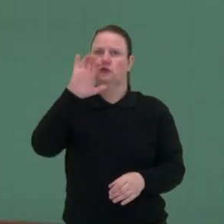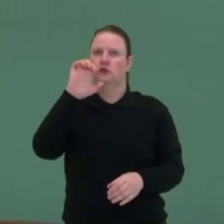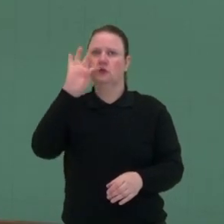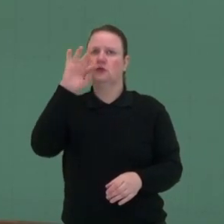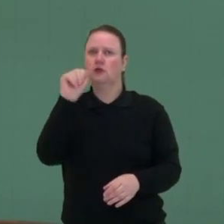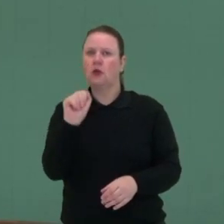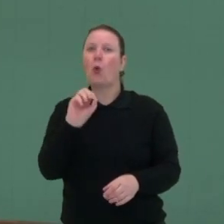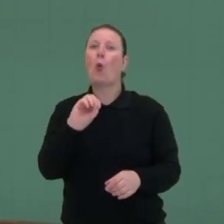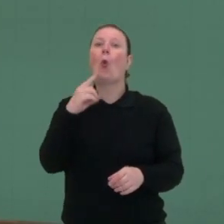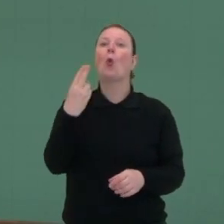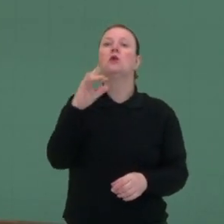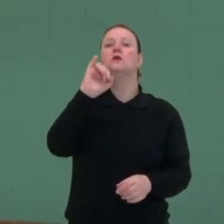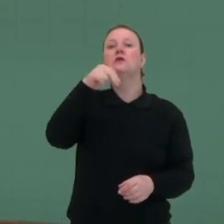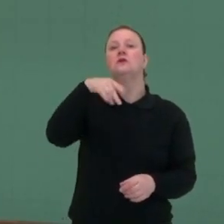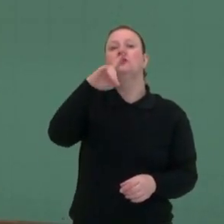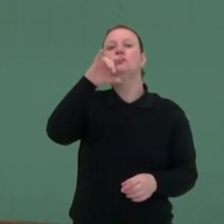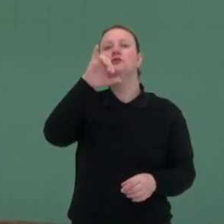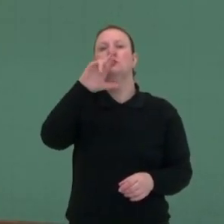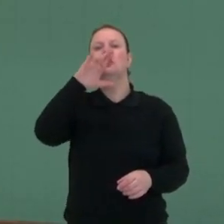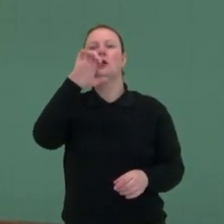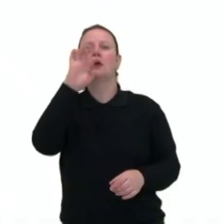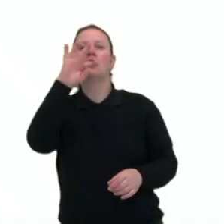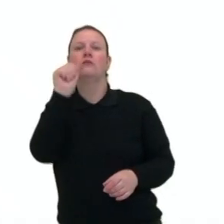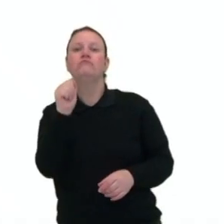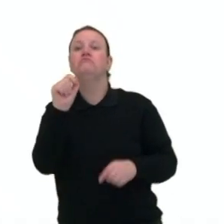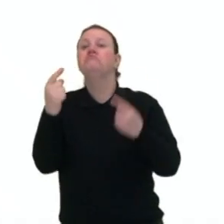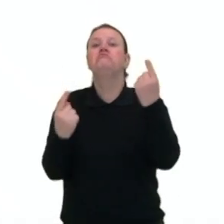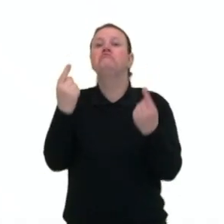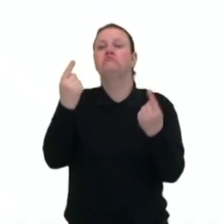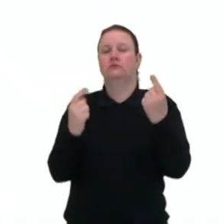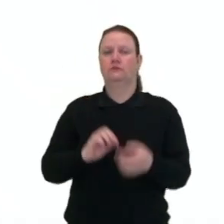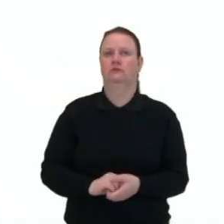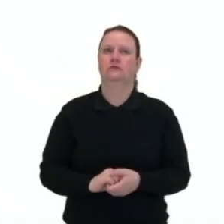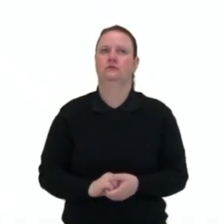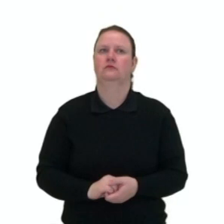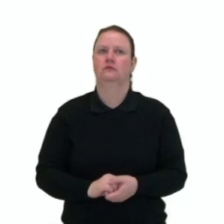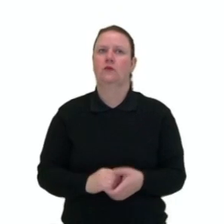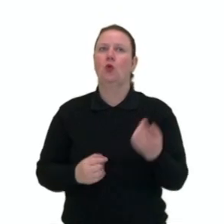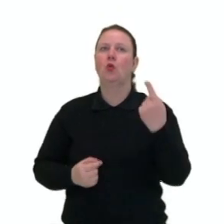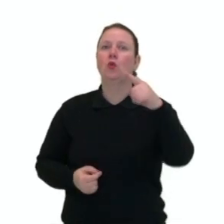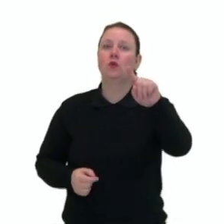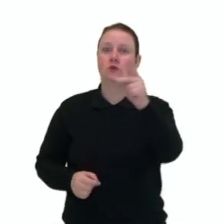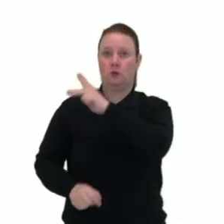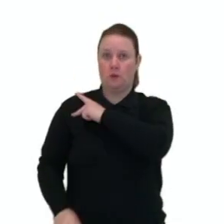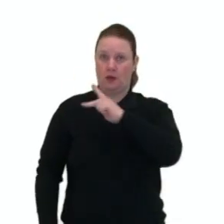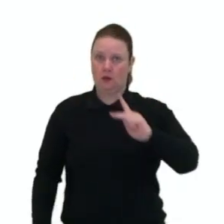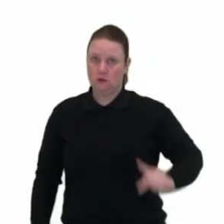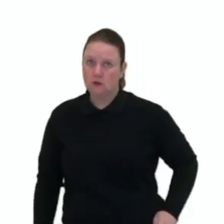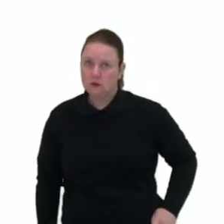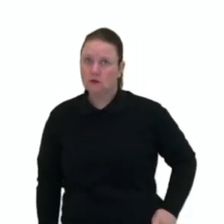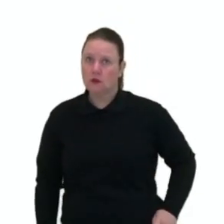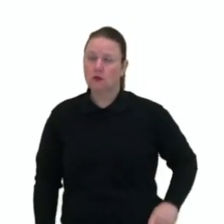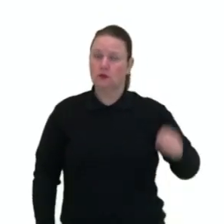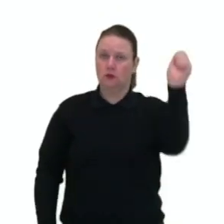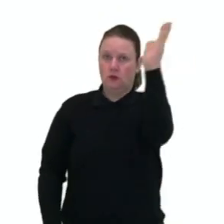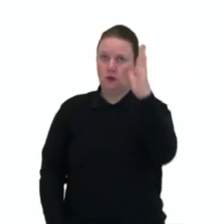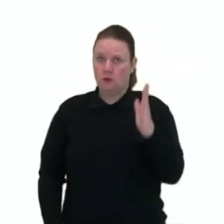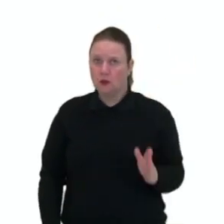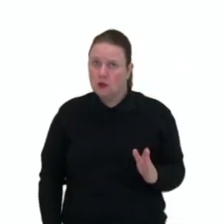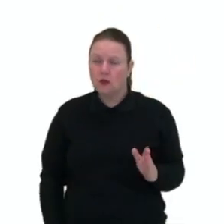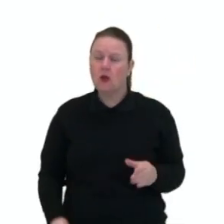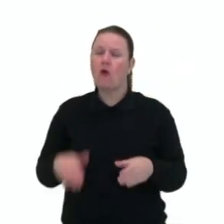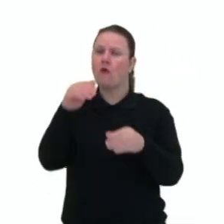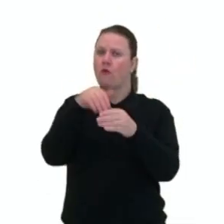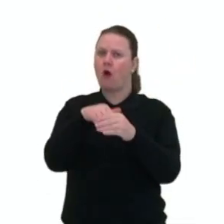vocês já? Ainda não? Vamos lá. Primeiro, o último presidente eleito no Brasil diretamente pelo